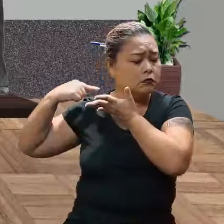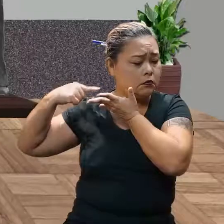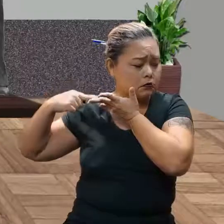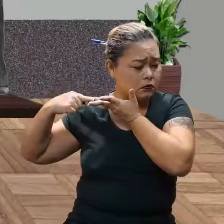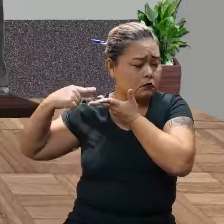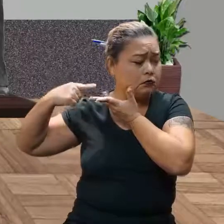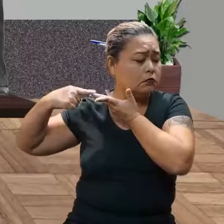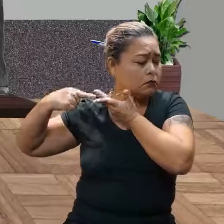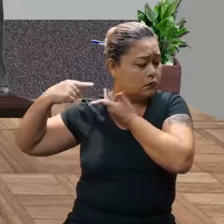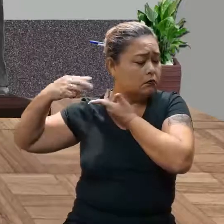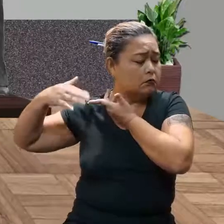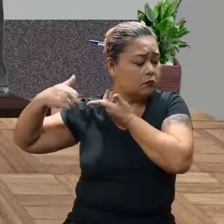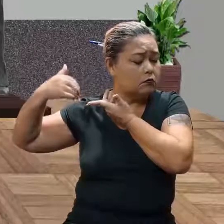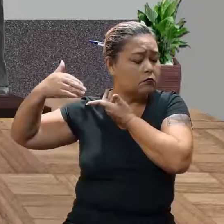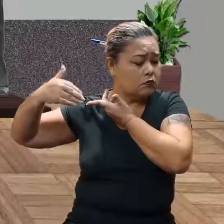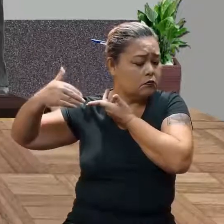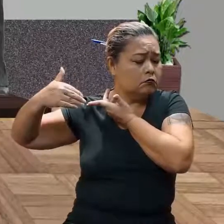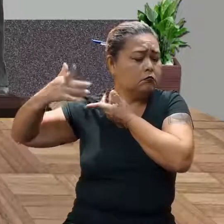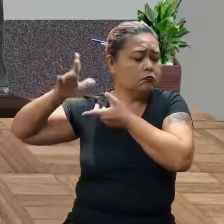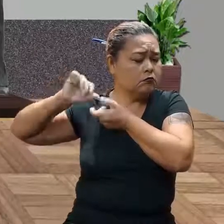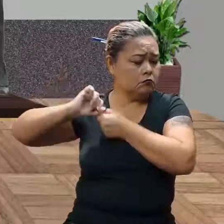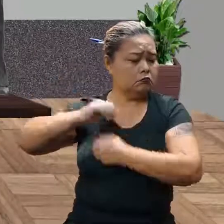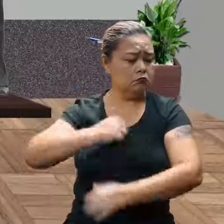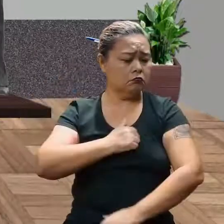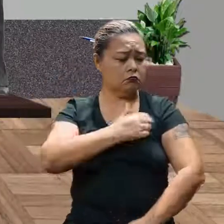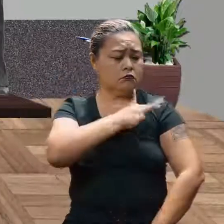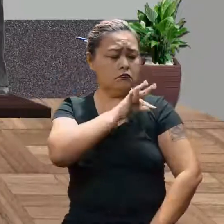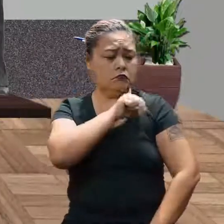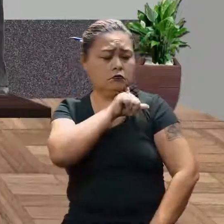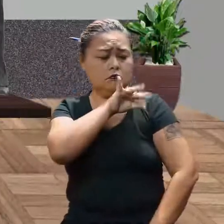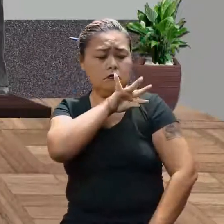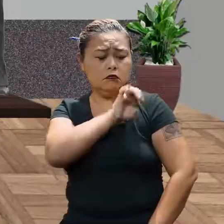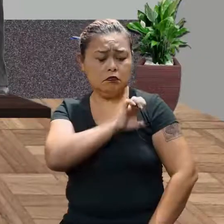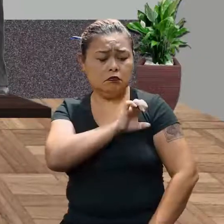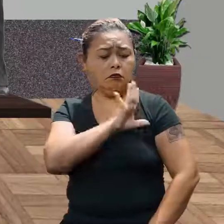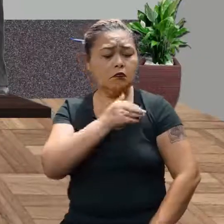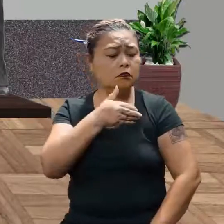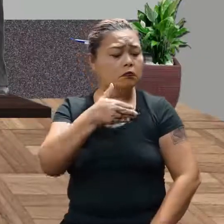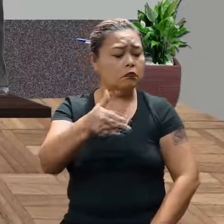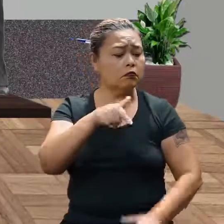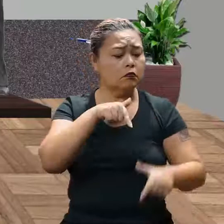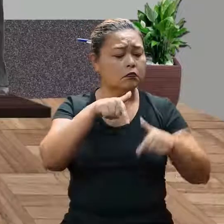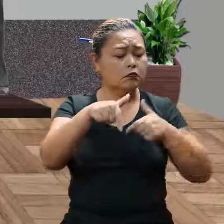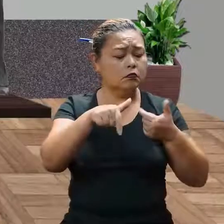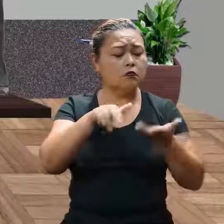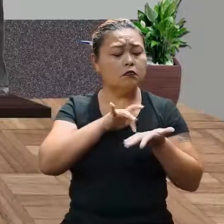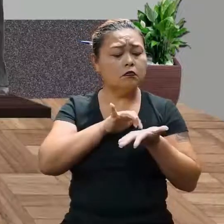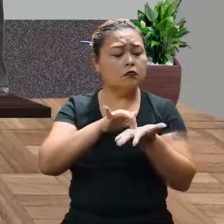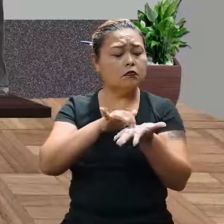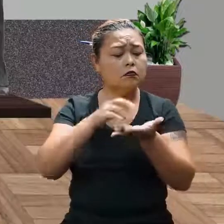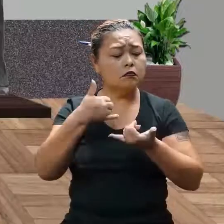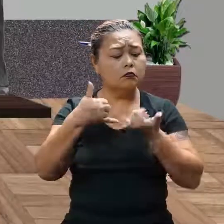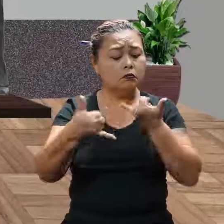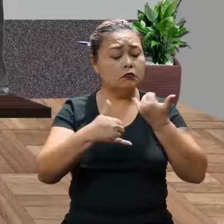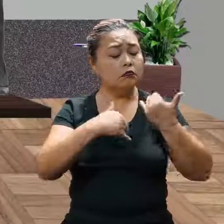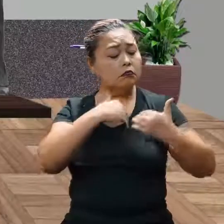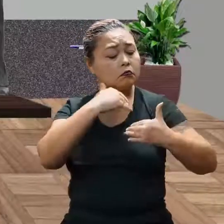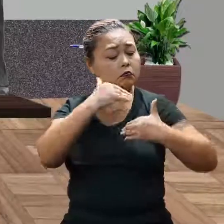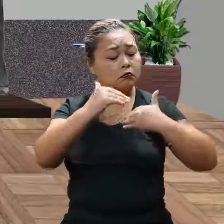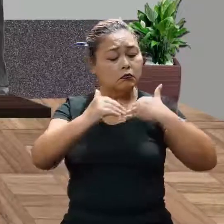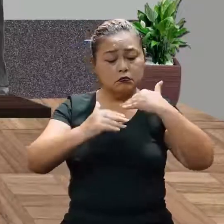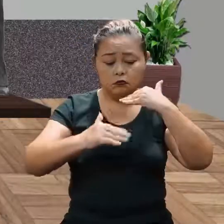o Rondon, que ele vem de uma patente de tenente, quando ele começa a trabalhar nas linhas telegráficas, ele vai crescendo.